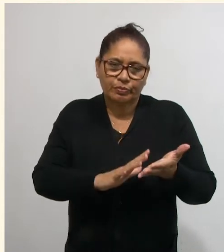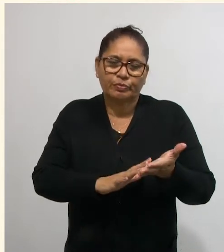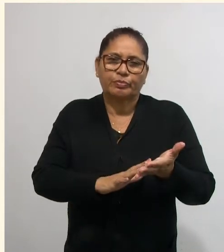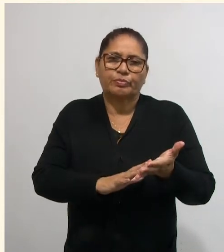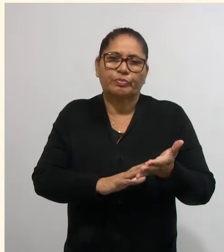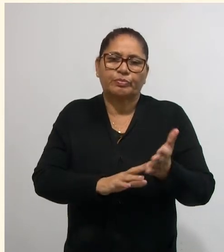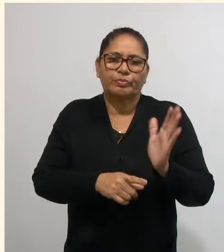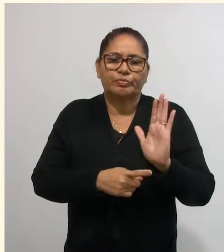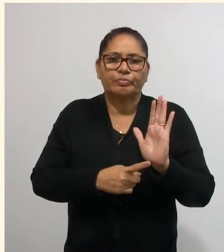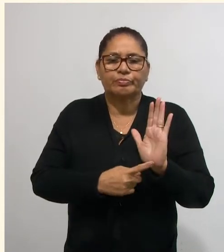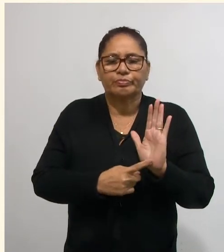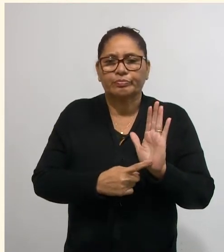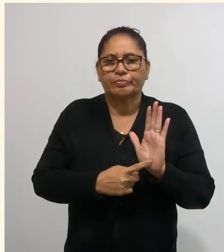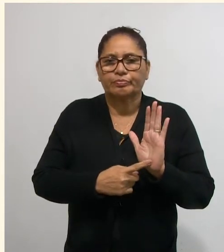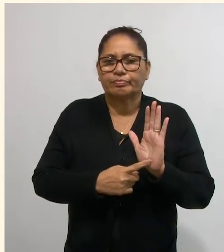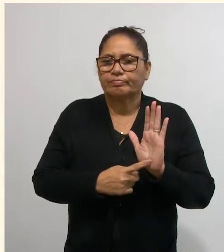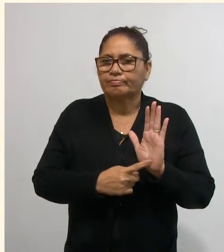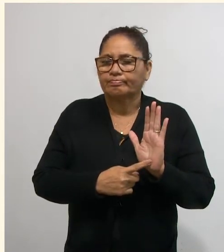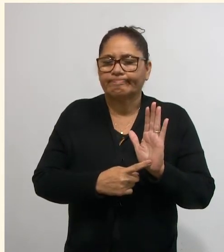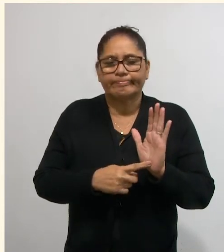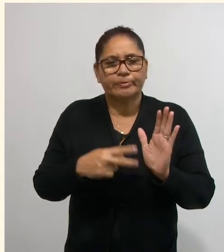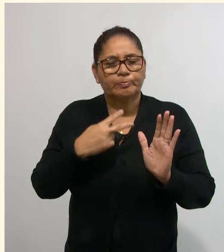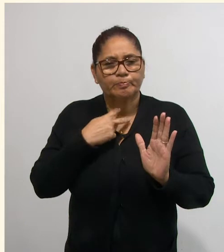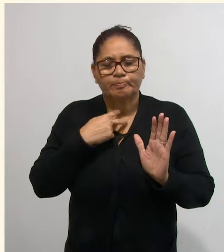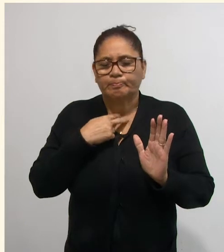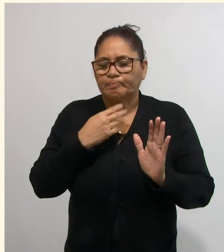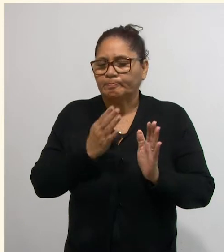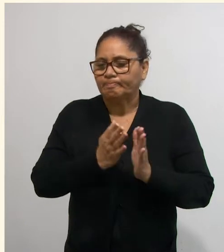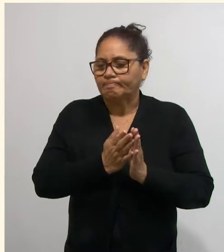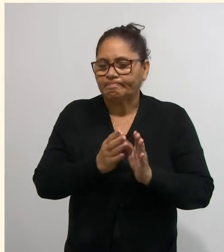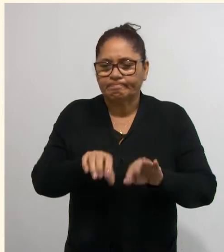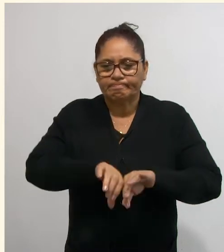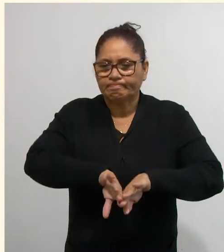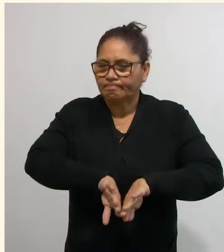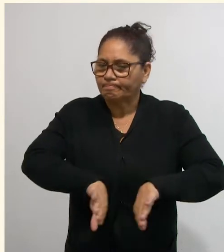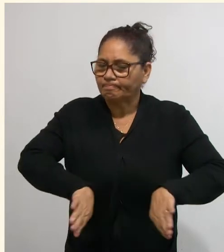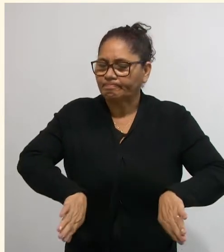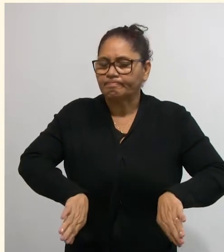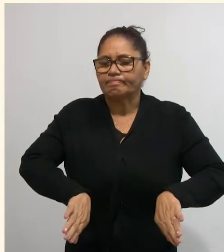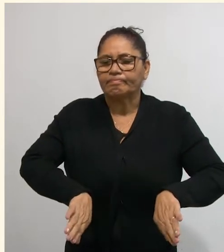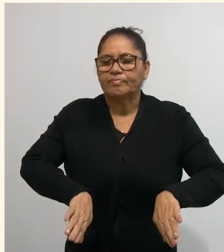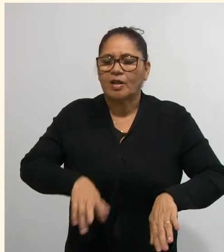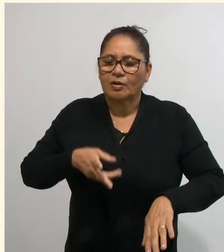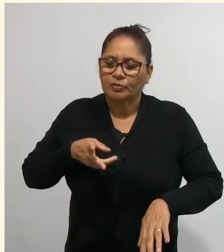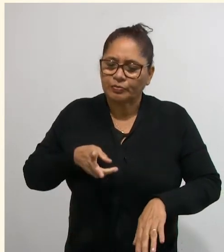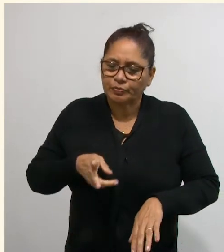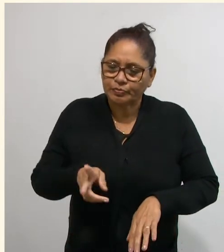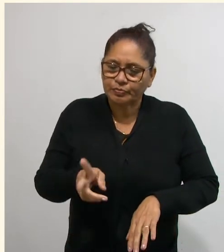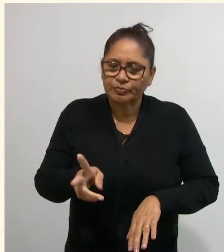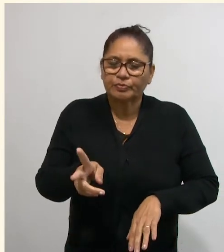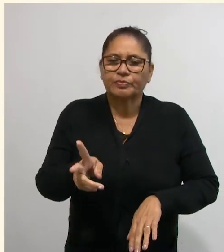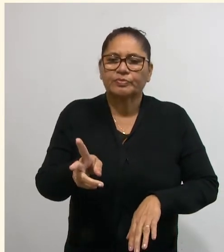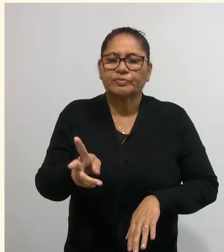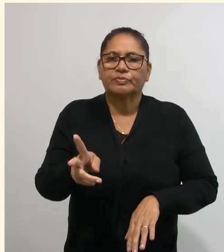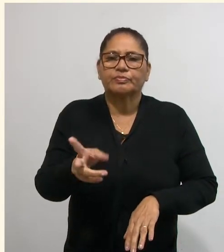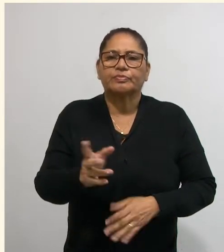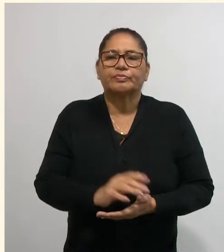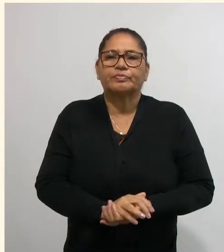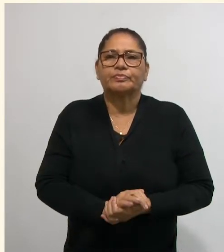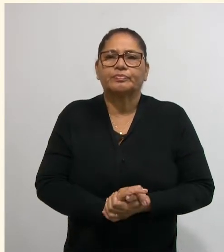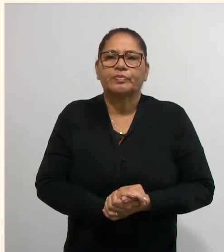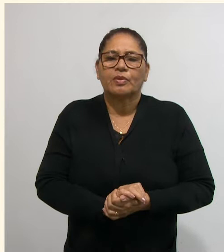dirigir, mas elas são inseparáveis, ou seja, elas estão juntas e estão constantemente andando,